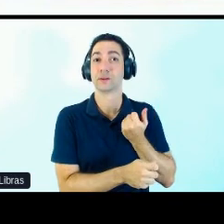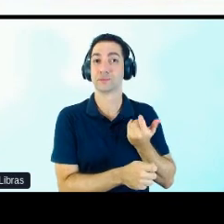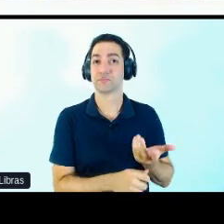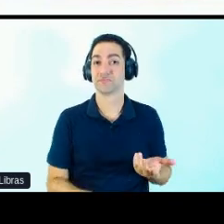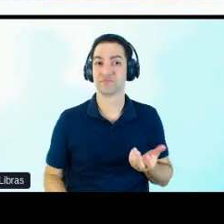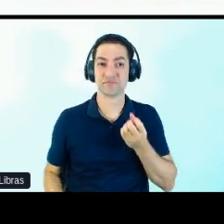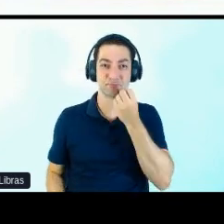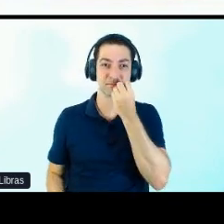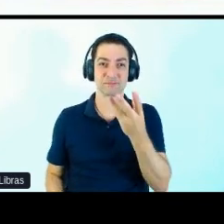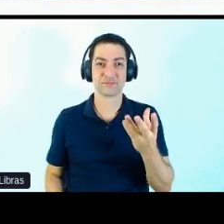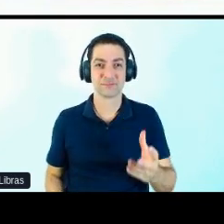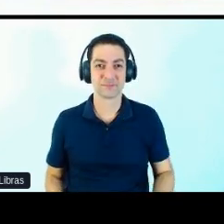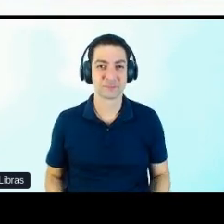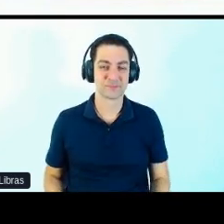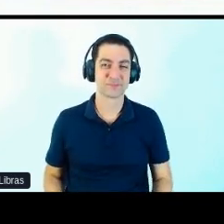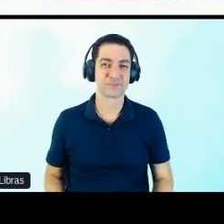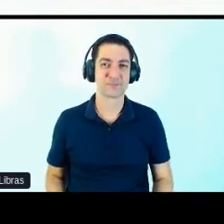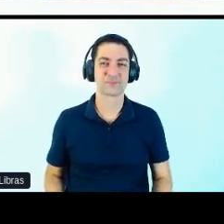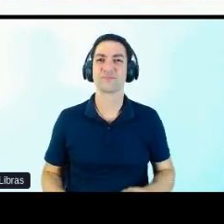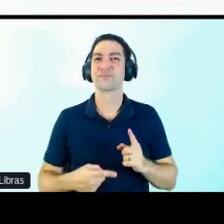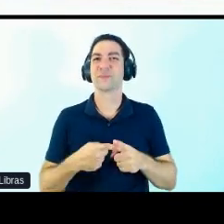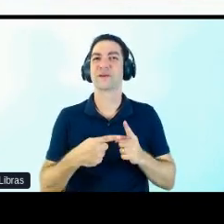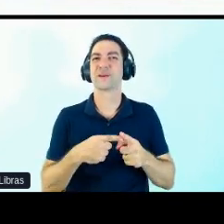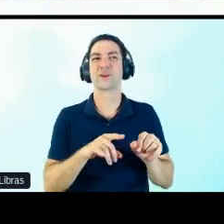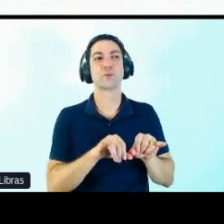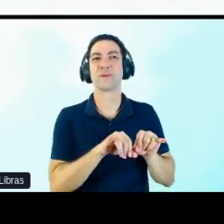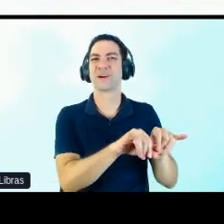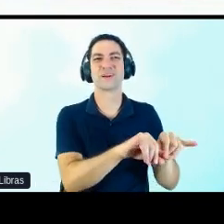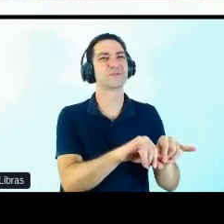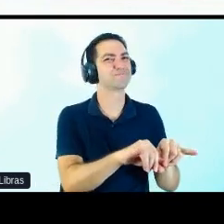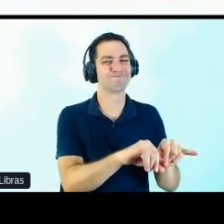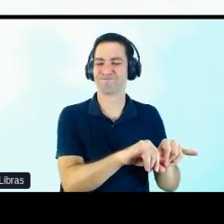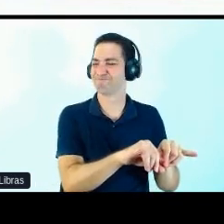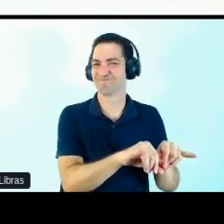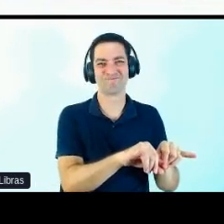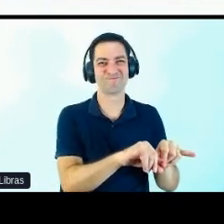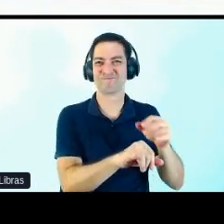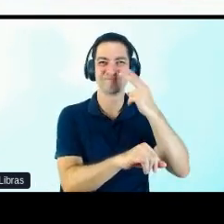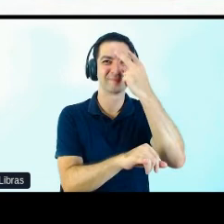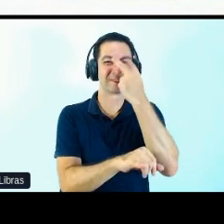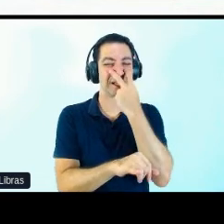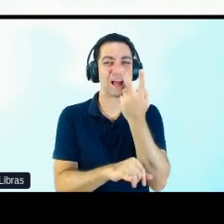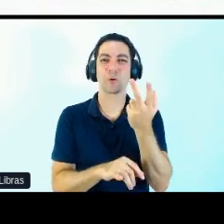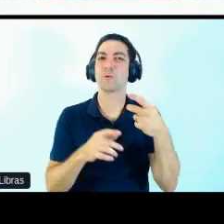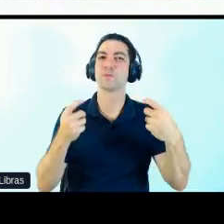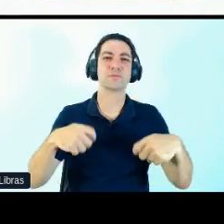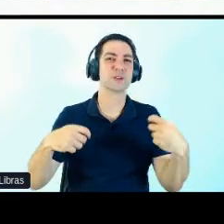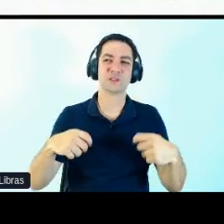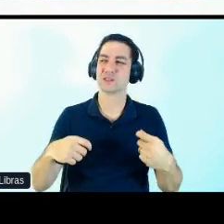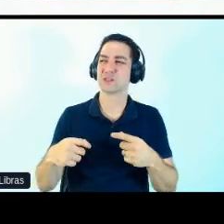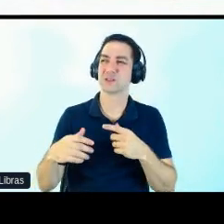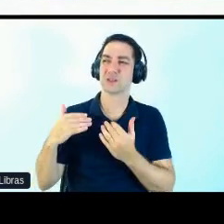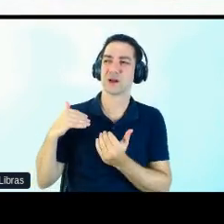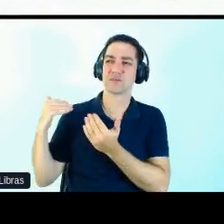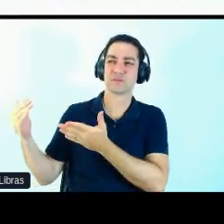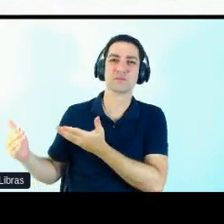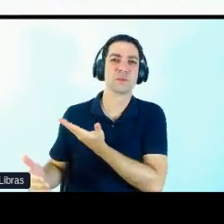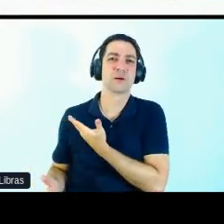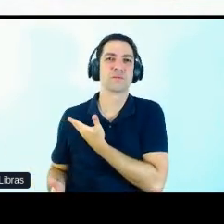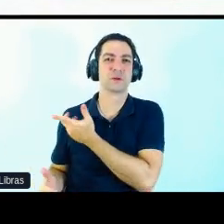sem um acompanhante, alguém que vá ajudar a ele para fazer as escolhas, ou se não, pedir ajuda de alguém ali,